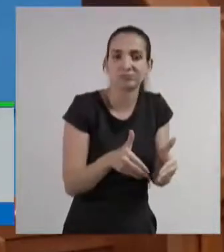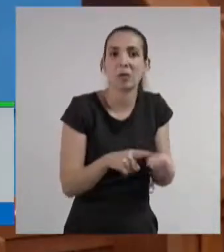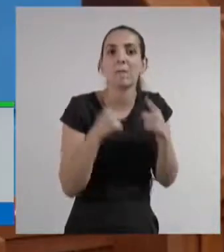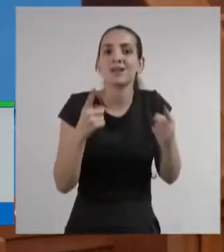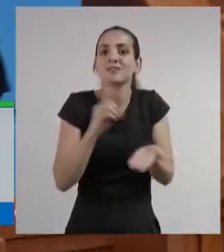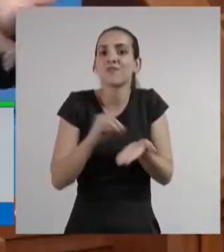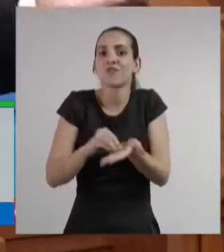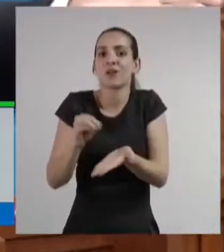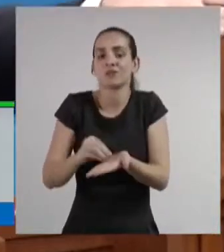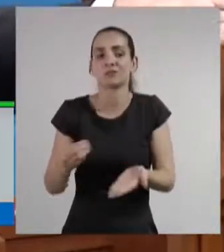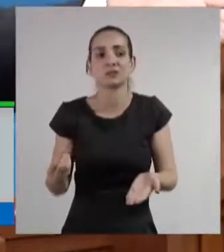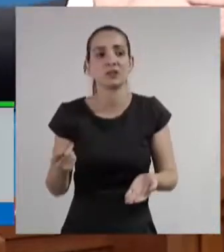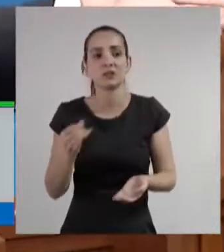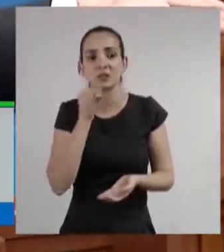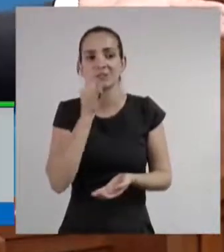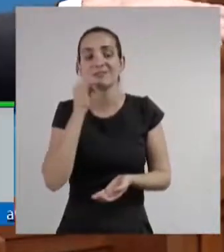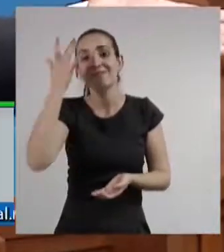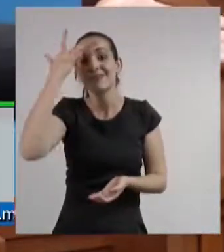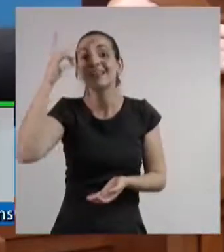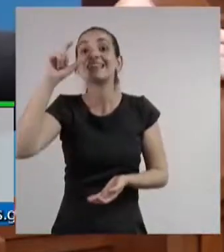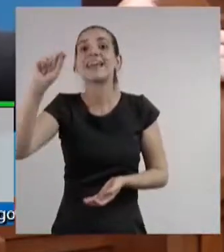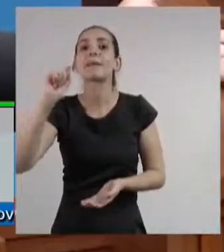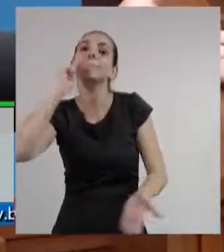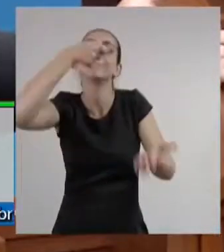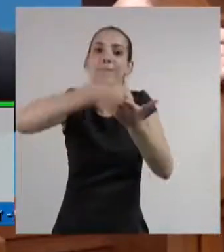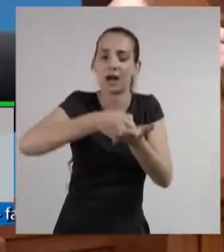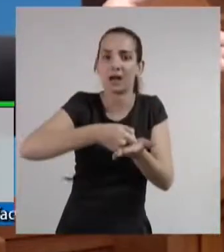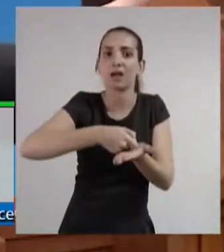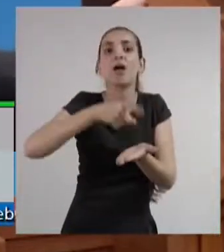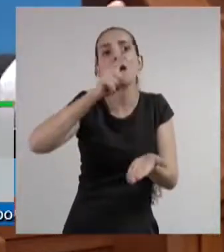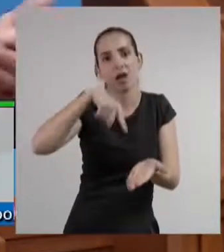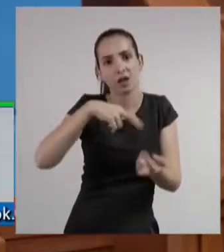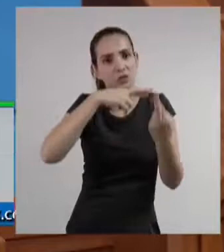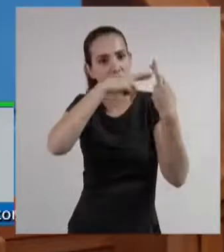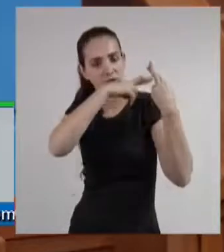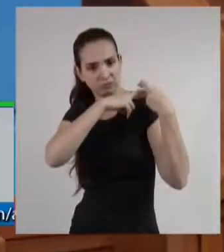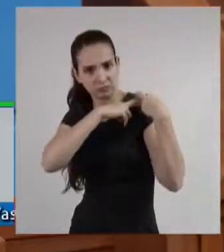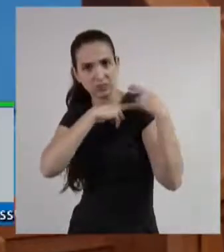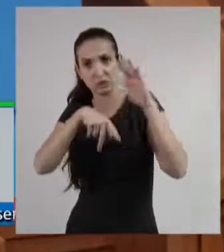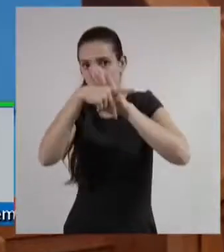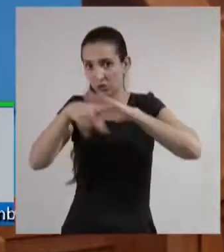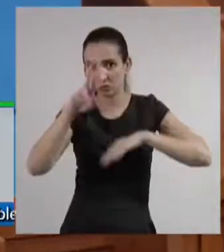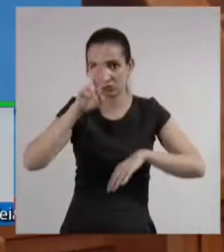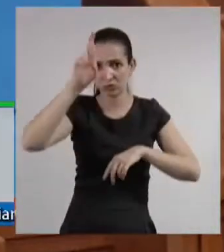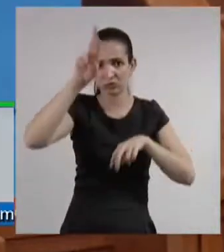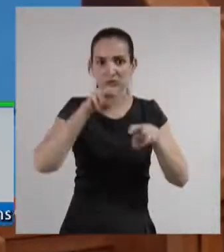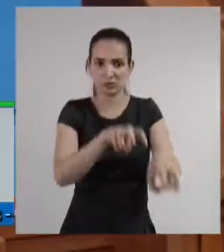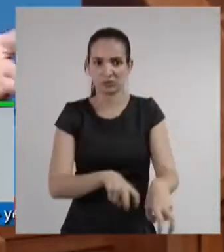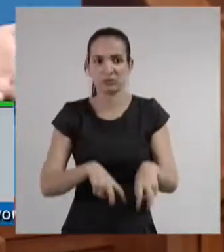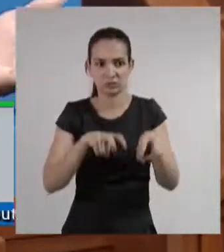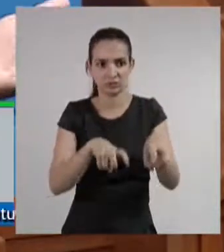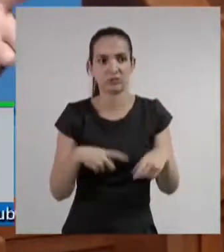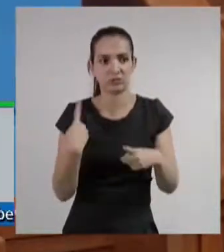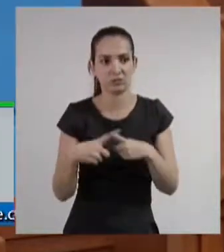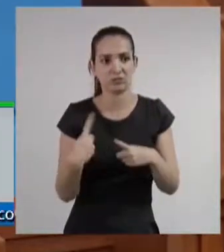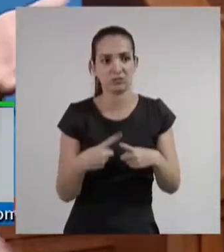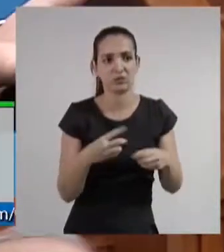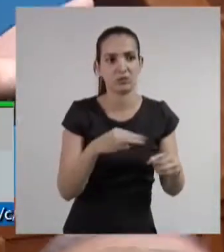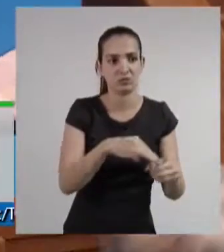faz? O produtor rural. Porque ele não tem, os municípios não